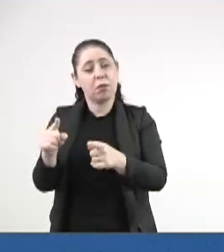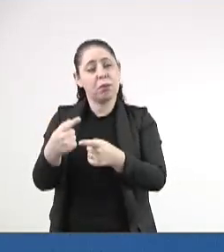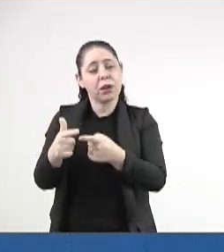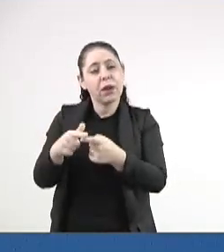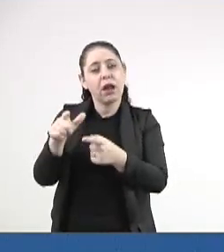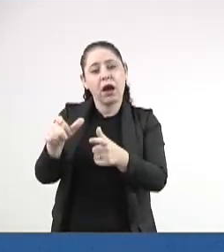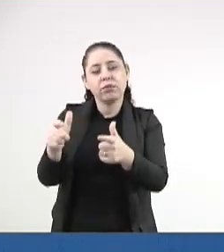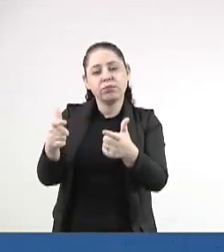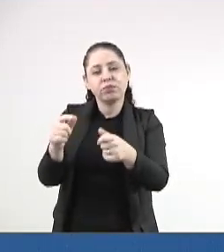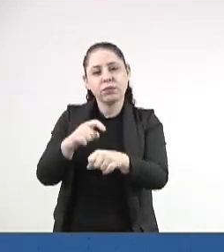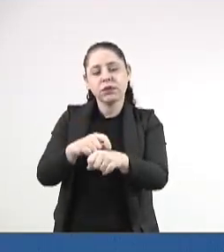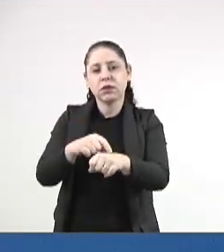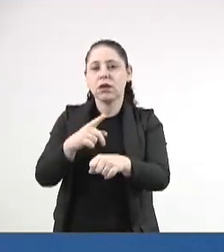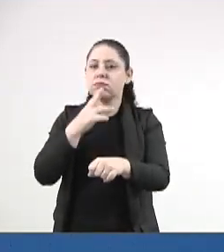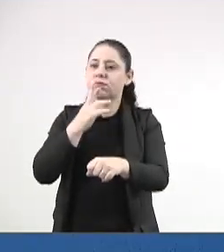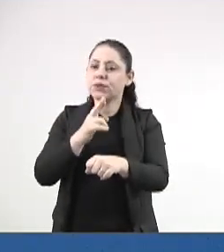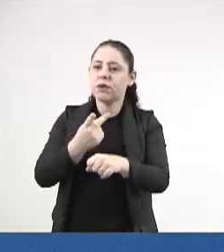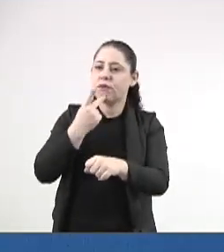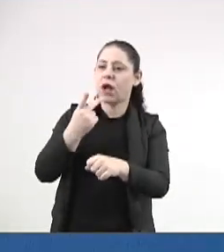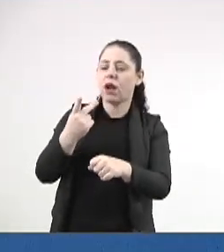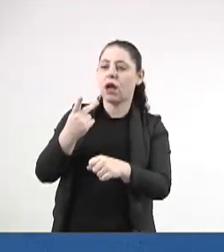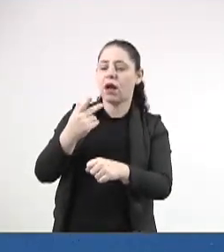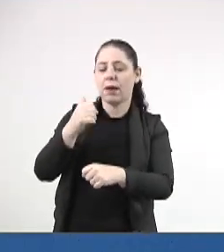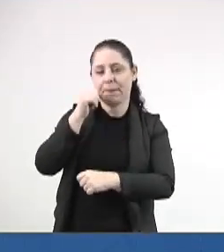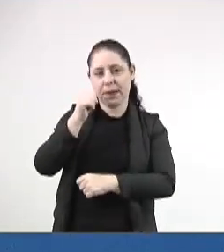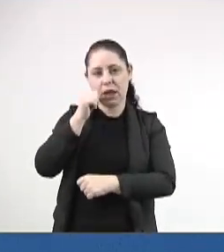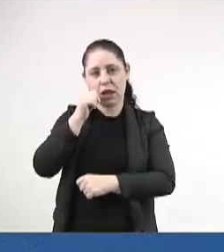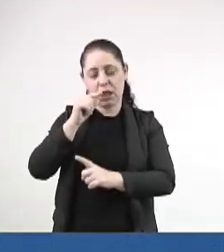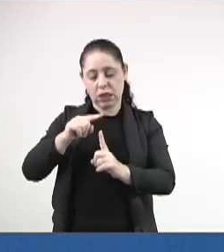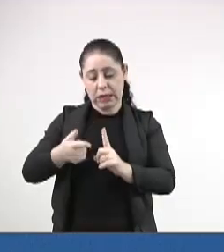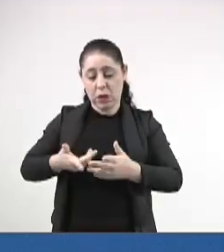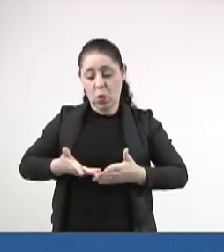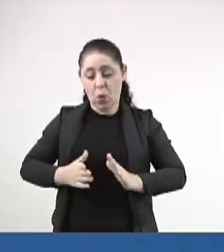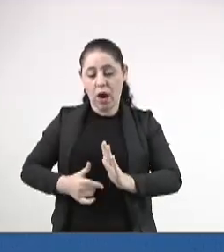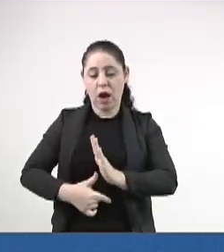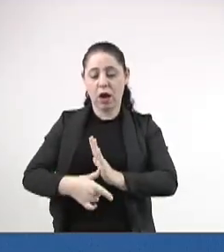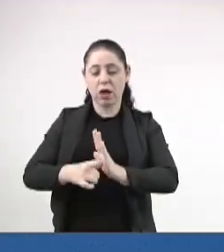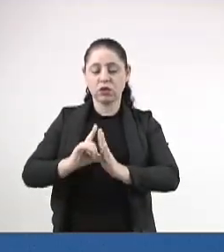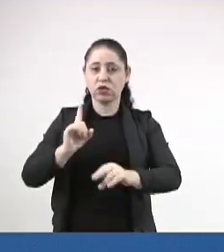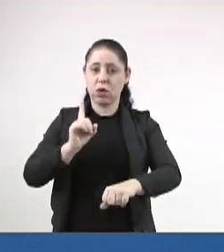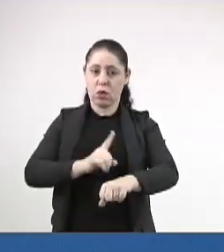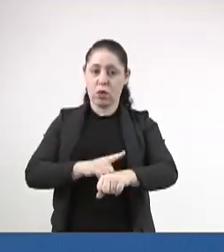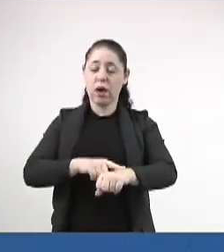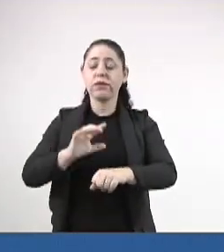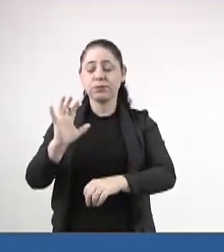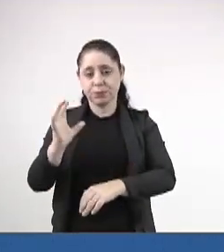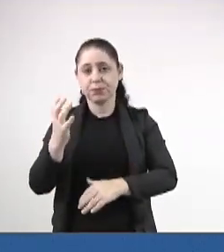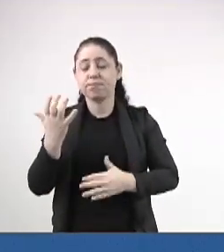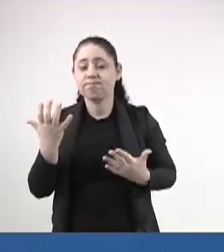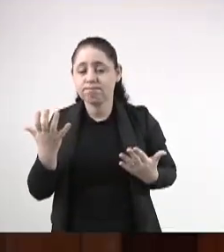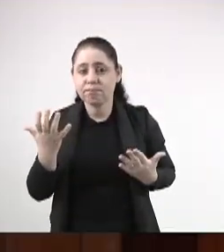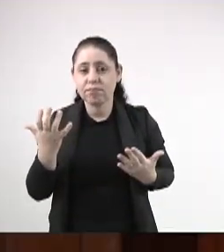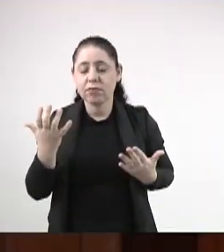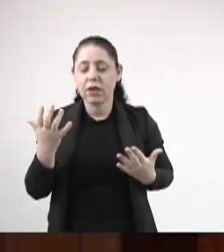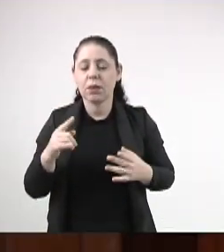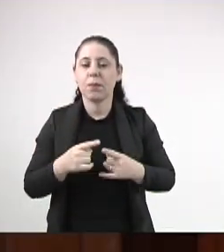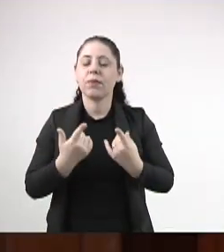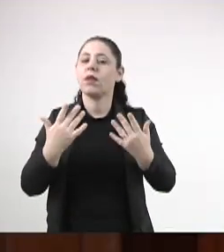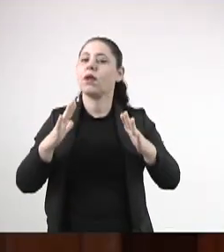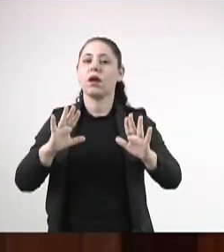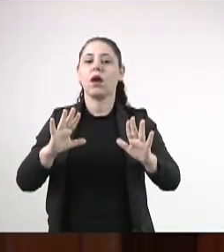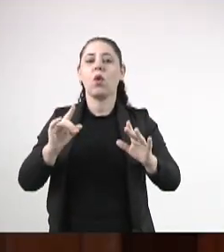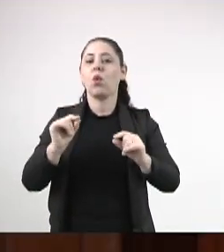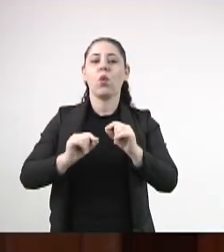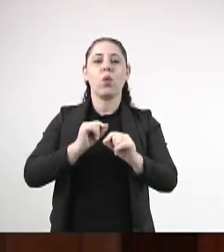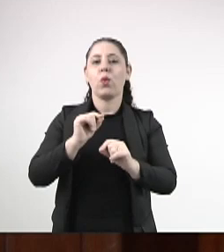Tem muitos relatos de pessoas que nasceram prematuramente e que isso aconteceu. Acontece que